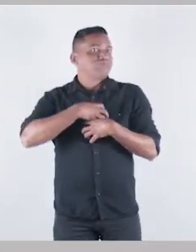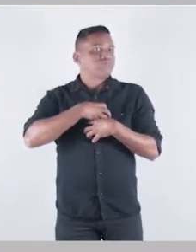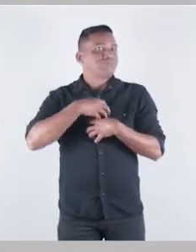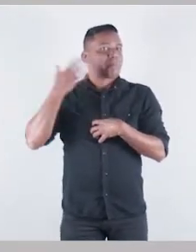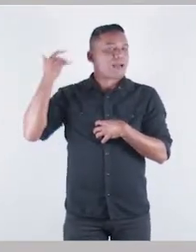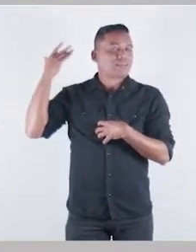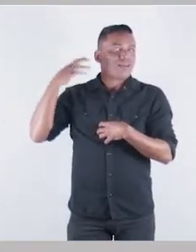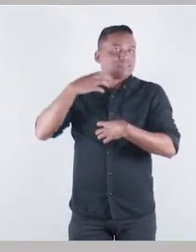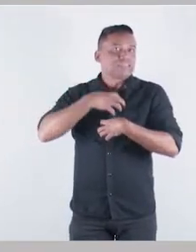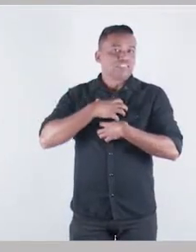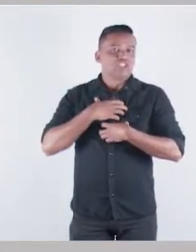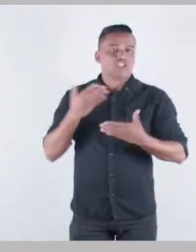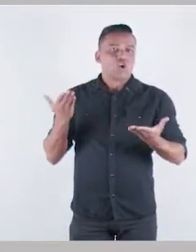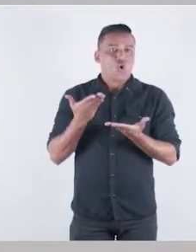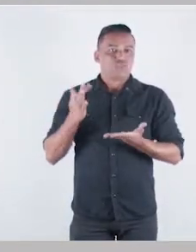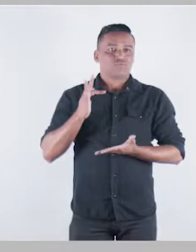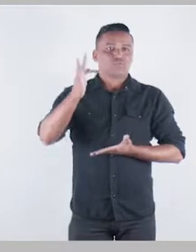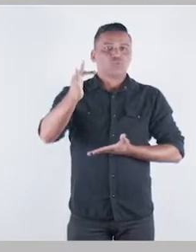aqui.